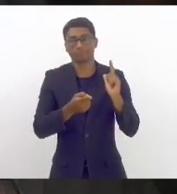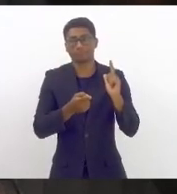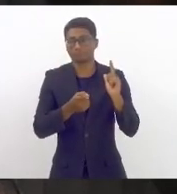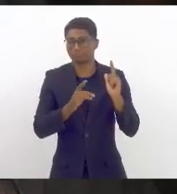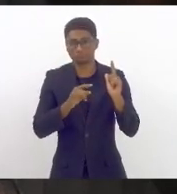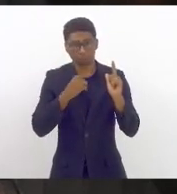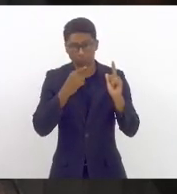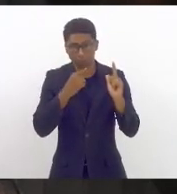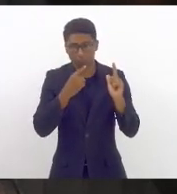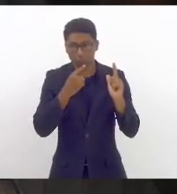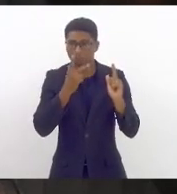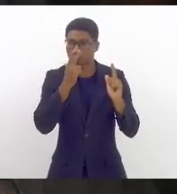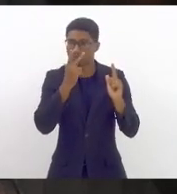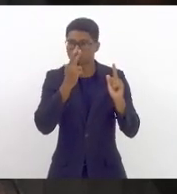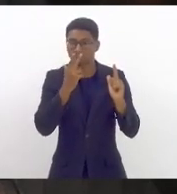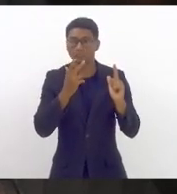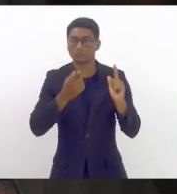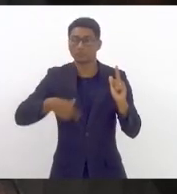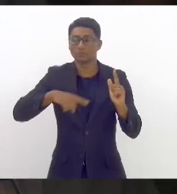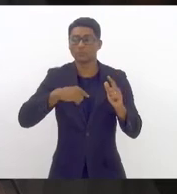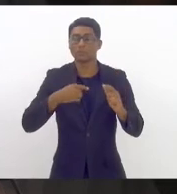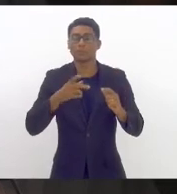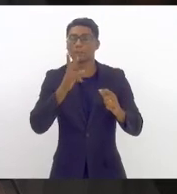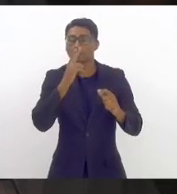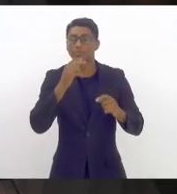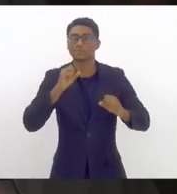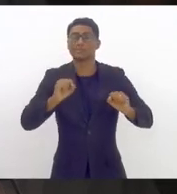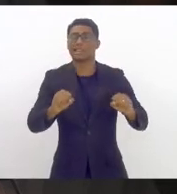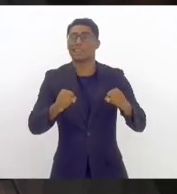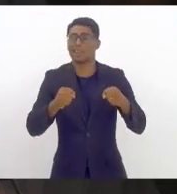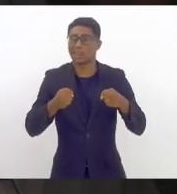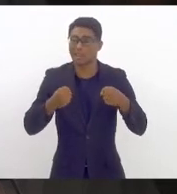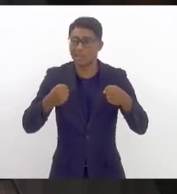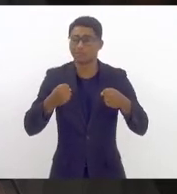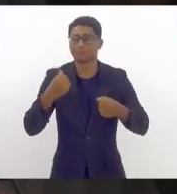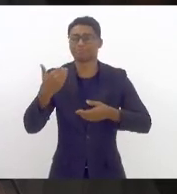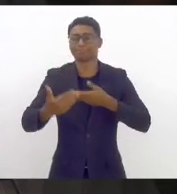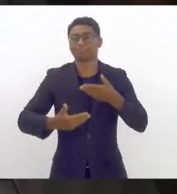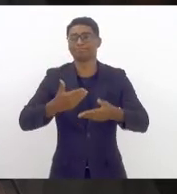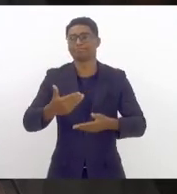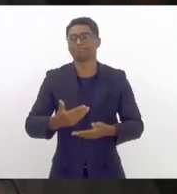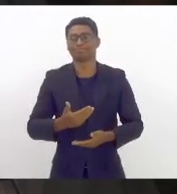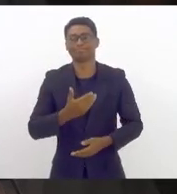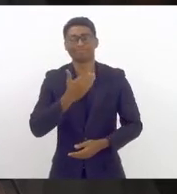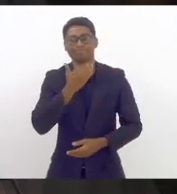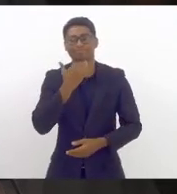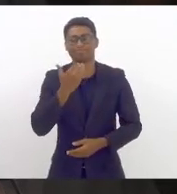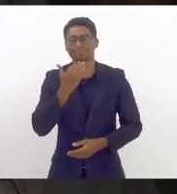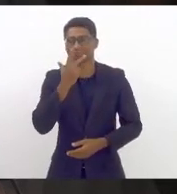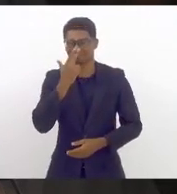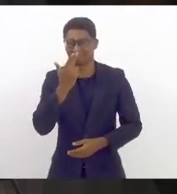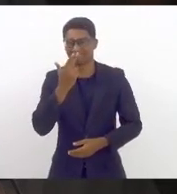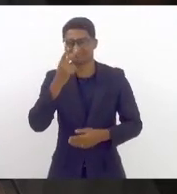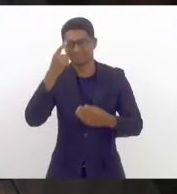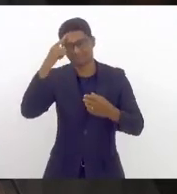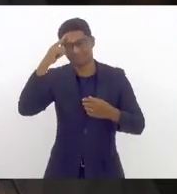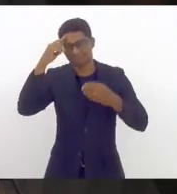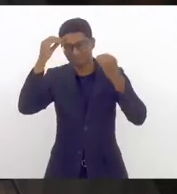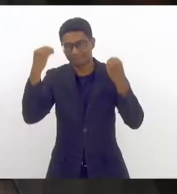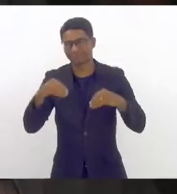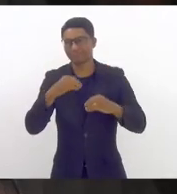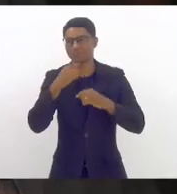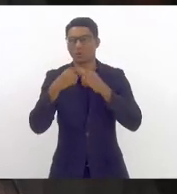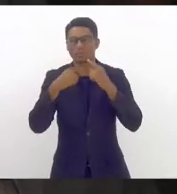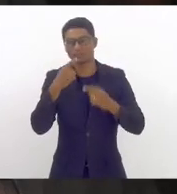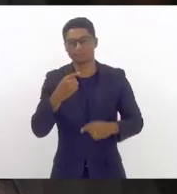Como diz a linguagem popular e morrer na praia muito obrigado a sua presidência